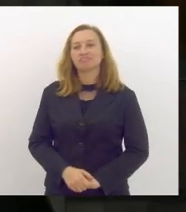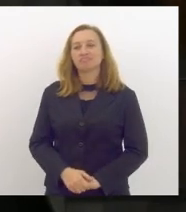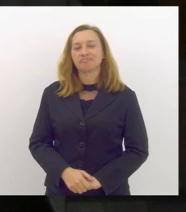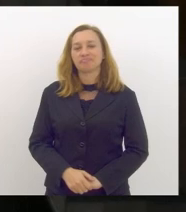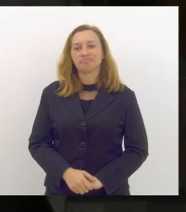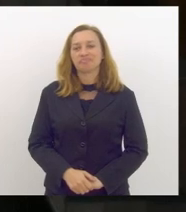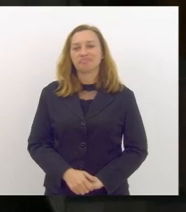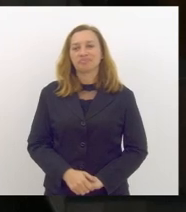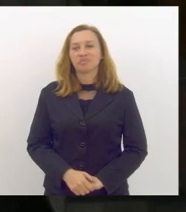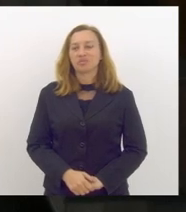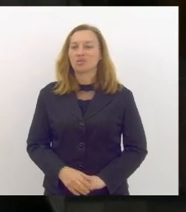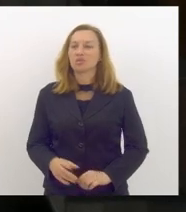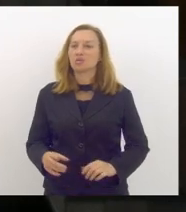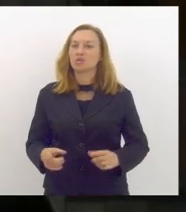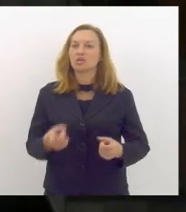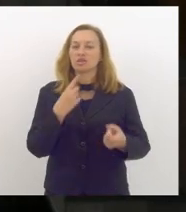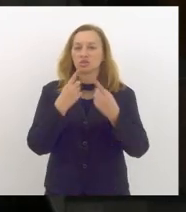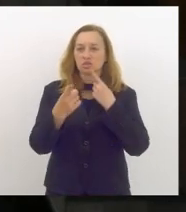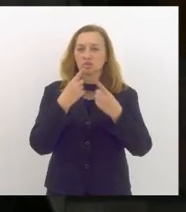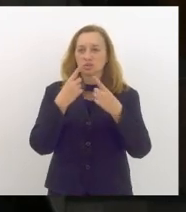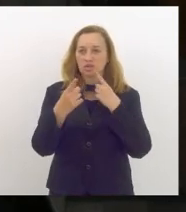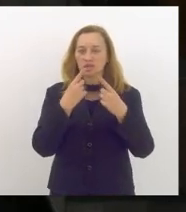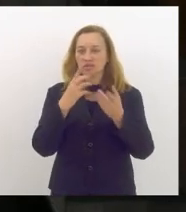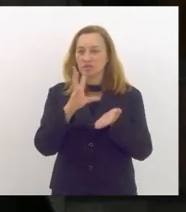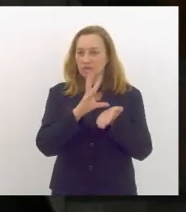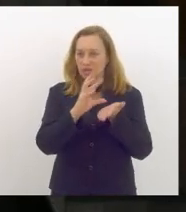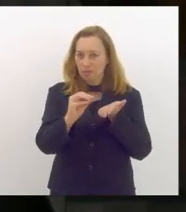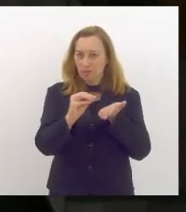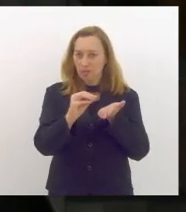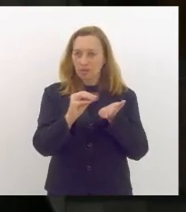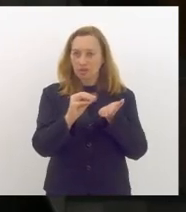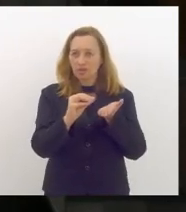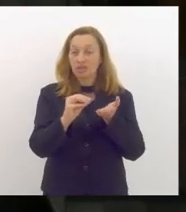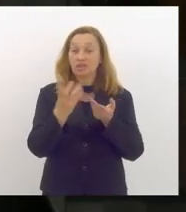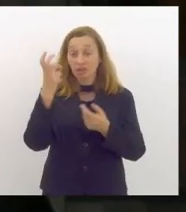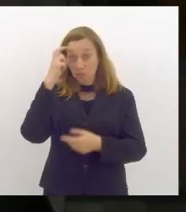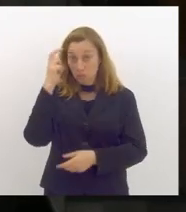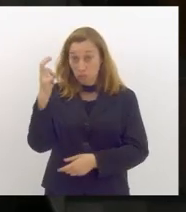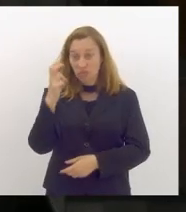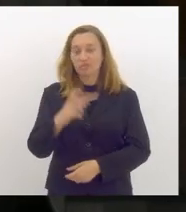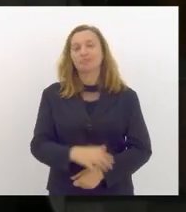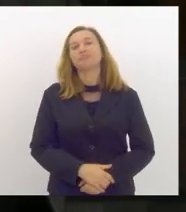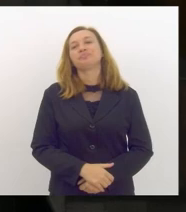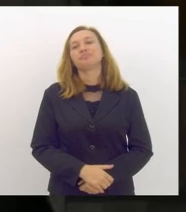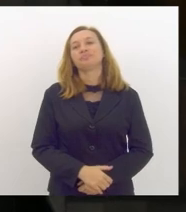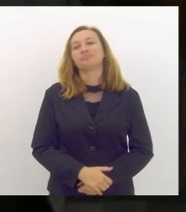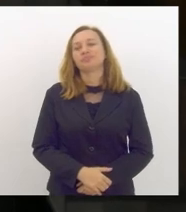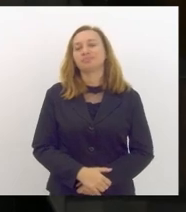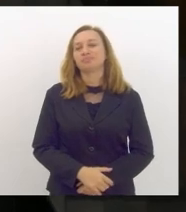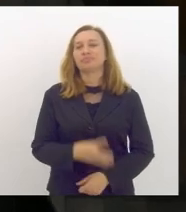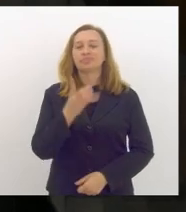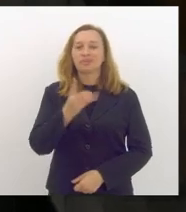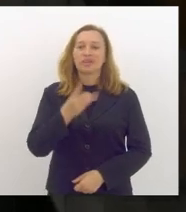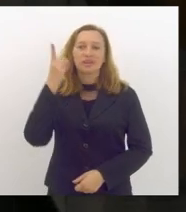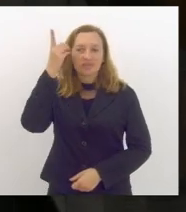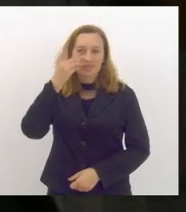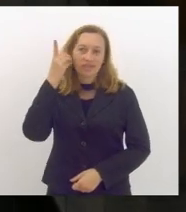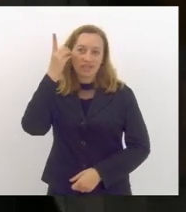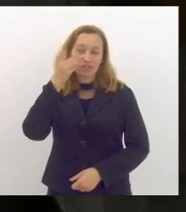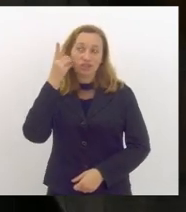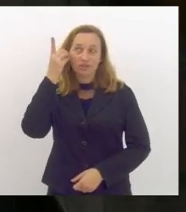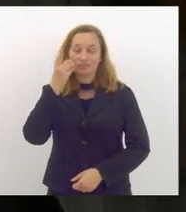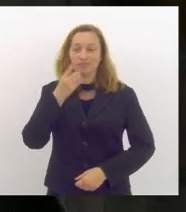em quantos debates giram em torno da pauta da Cultura o Deputado Luiz